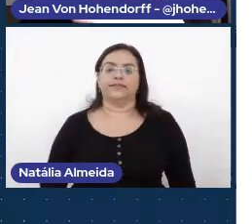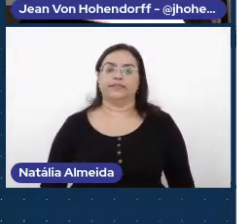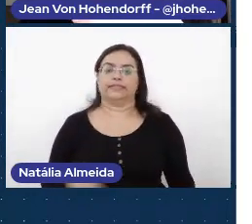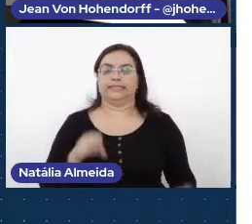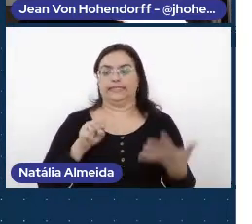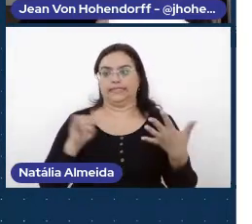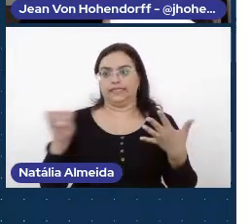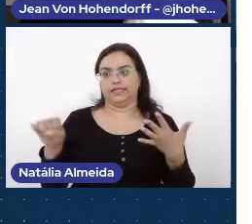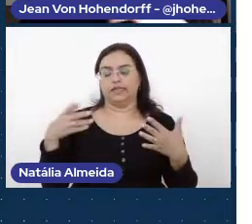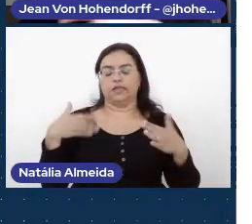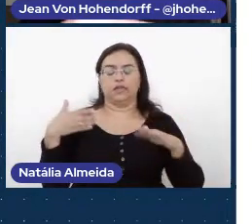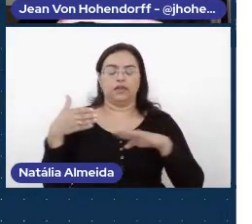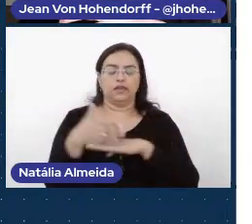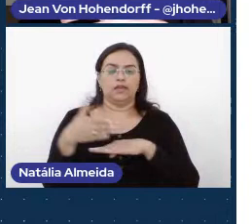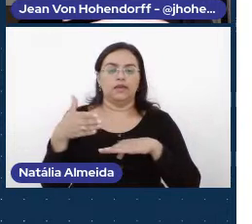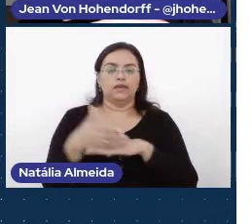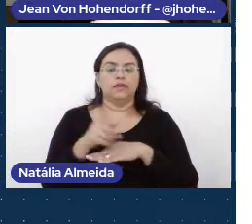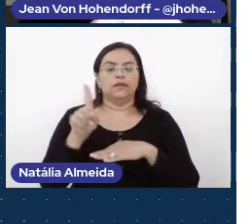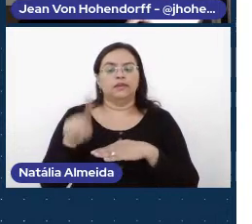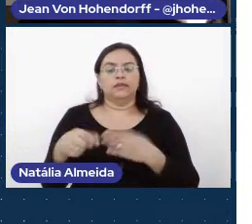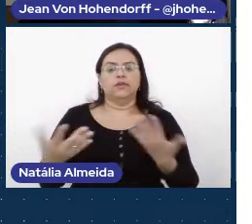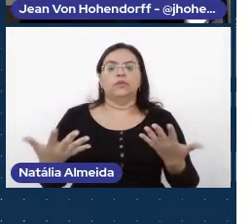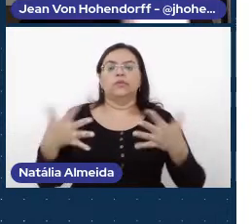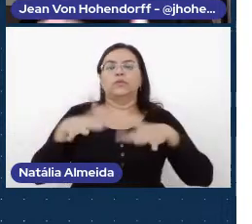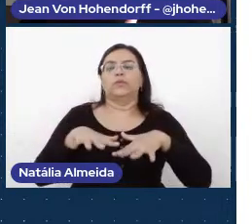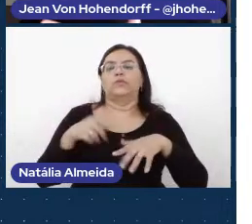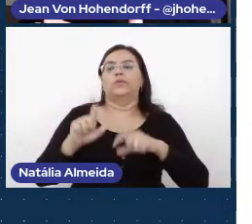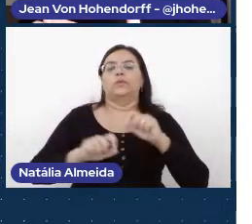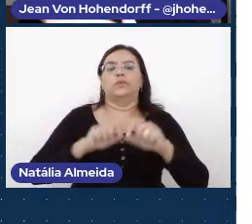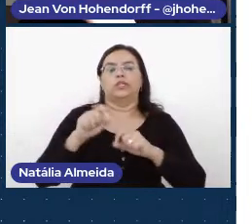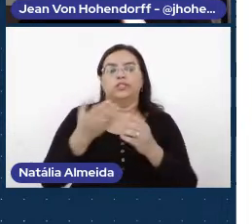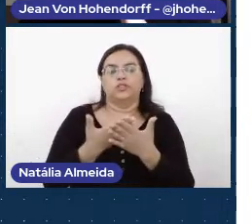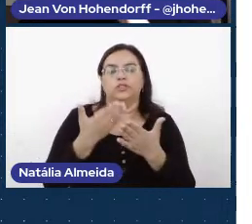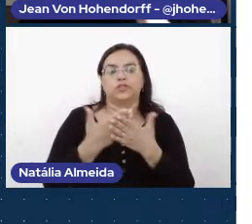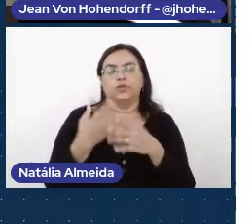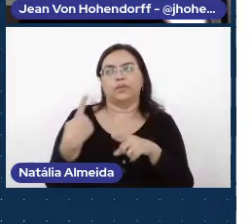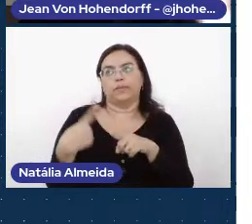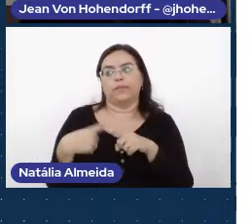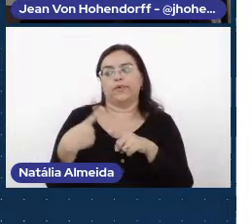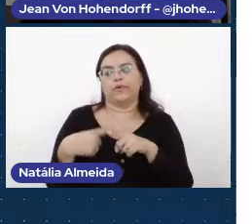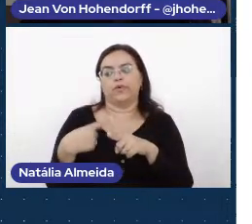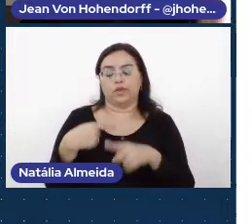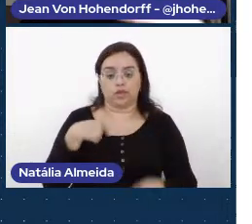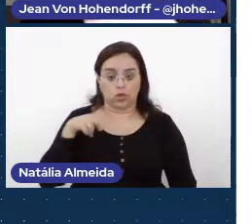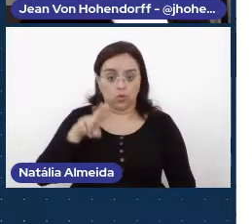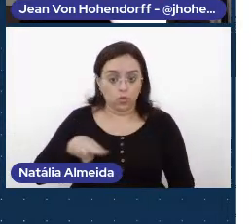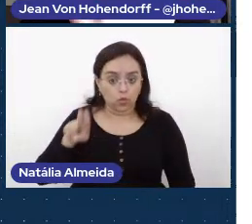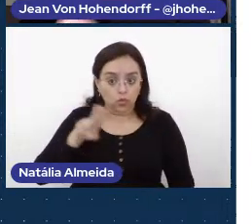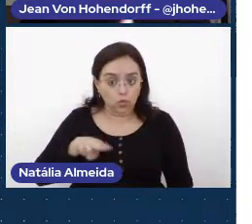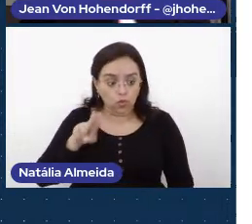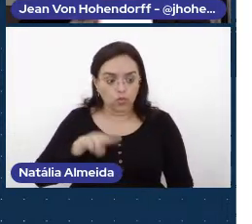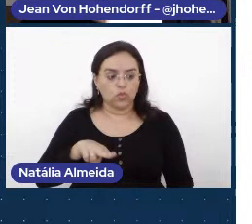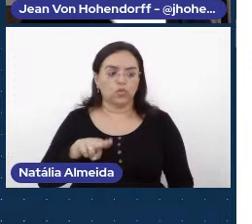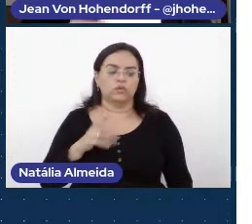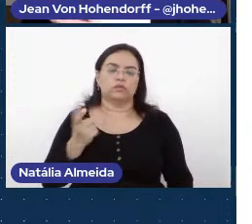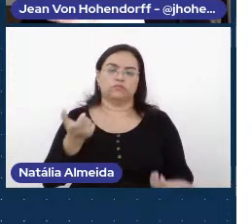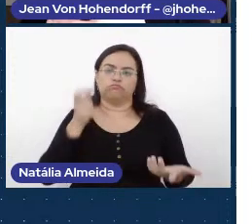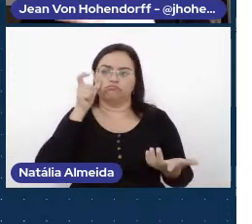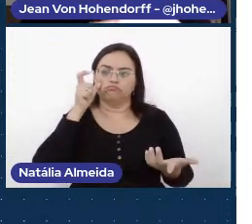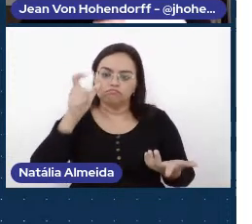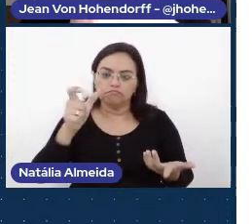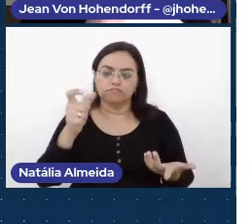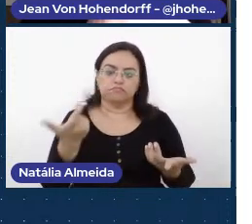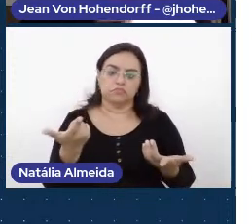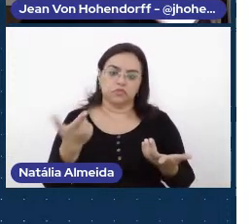Os participantes, né, eles são incluídos no estudo, porque eu utilizei um critério de intencionalidade ou de conveniência